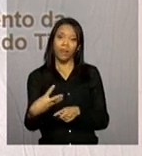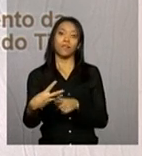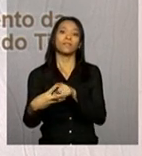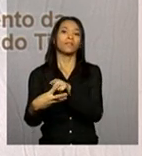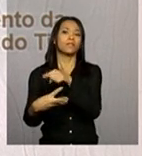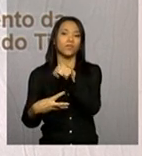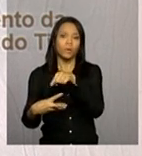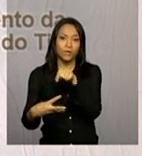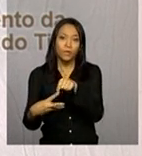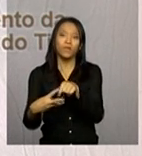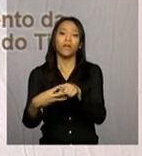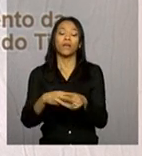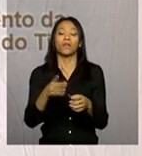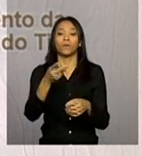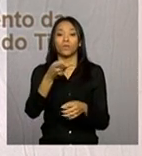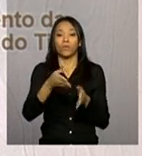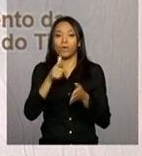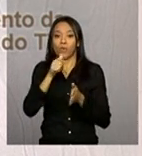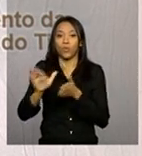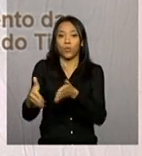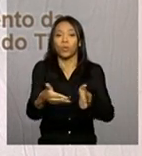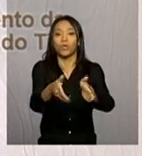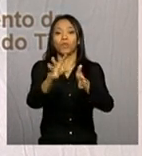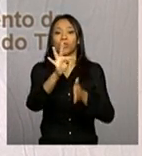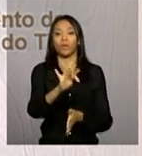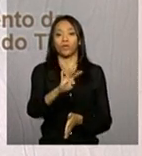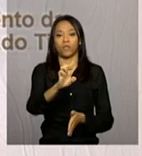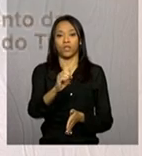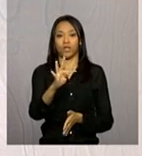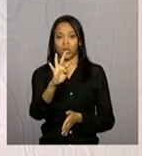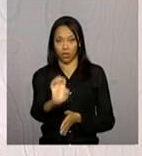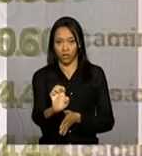capacidade da hidrovia do Tietê, no estado de São Paulo.